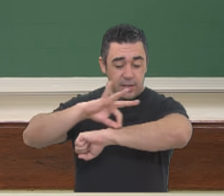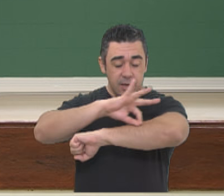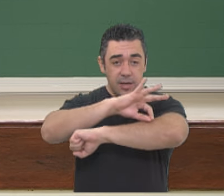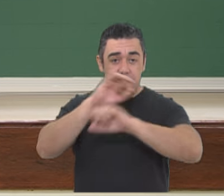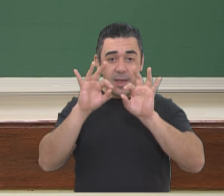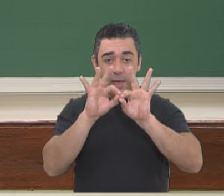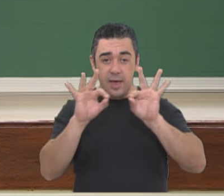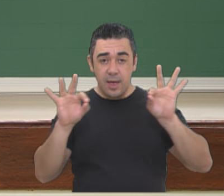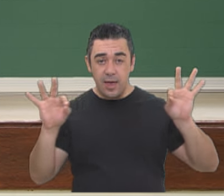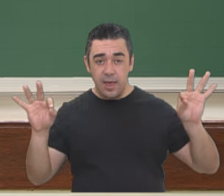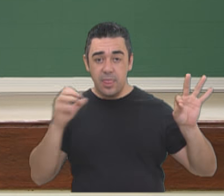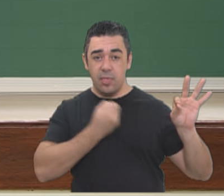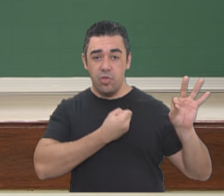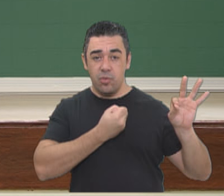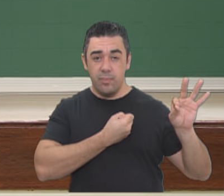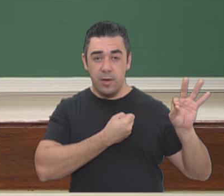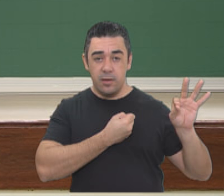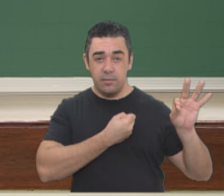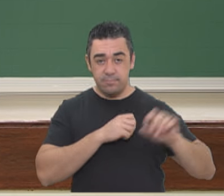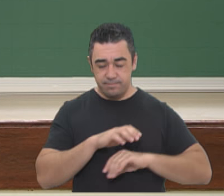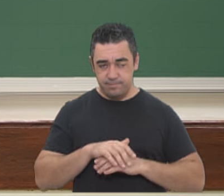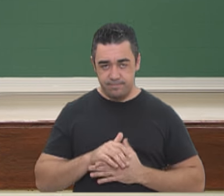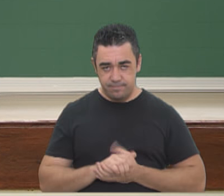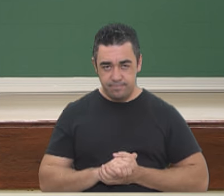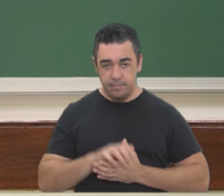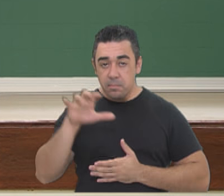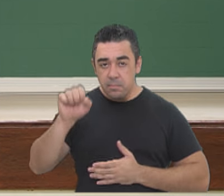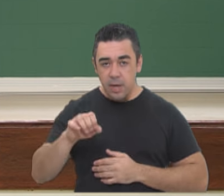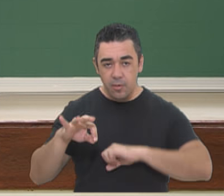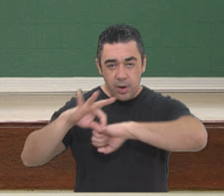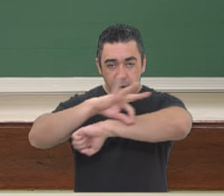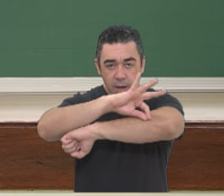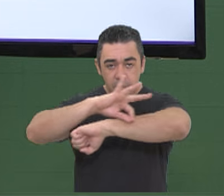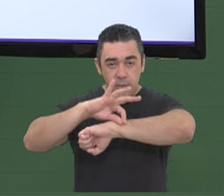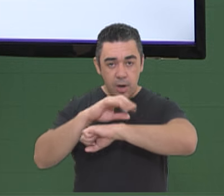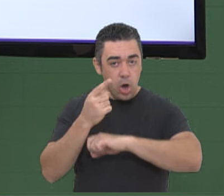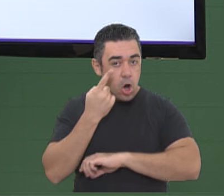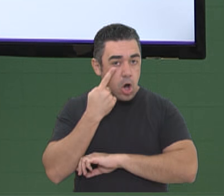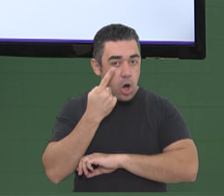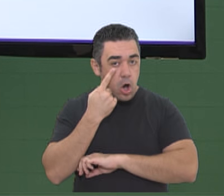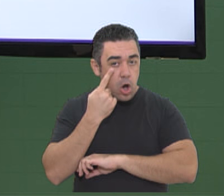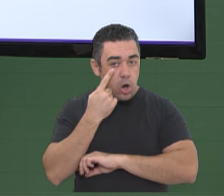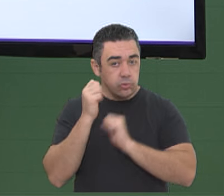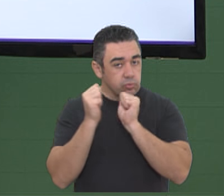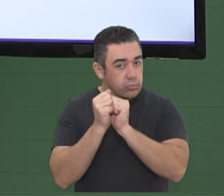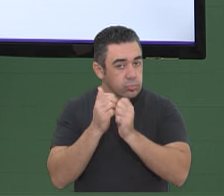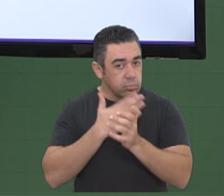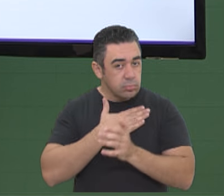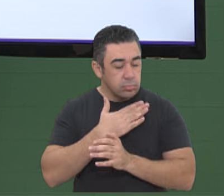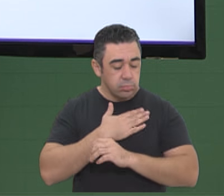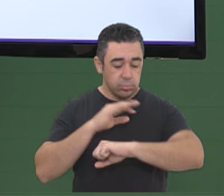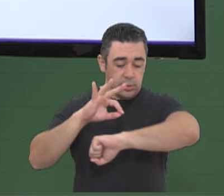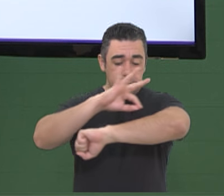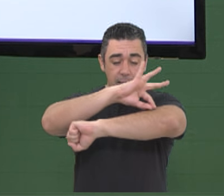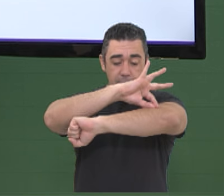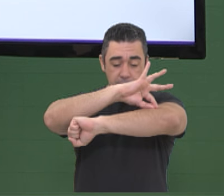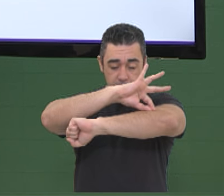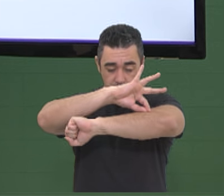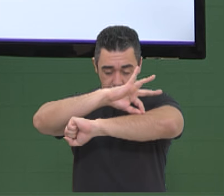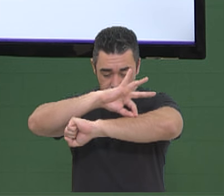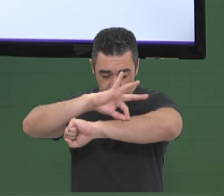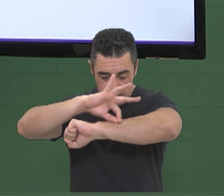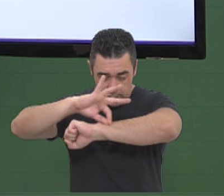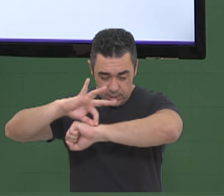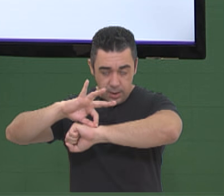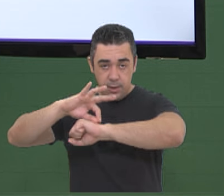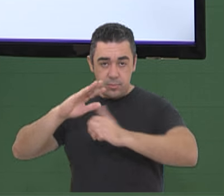Combinado? Pegaram a régua? Bom, o que vocês vão fazer? Observa aqui comigo. Vão passar um traço no